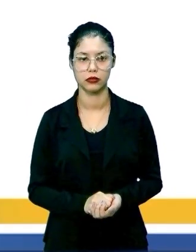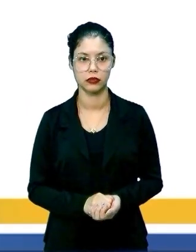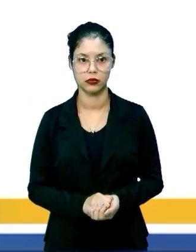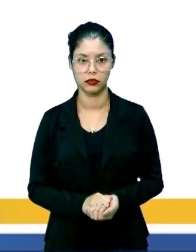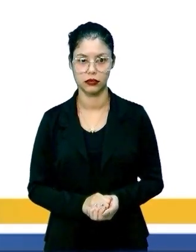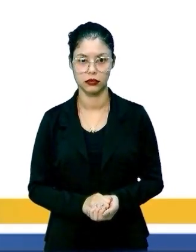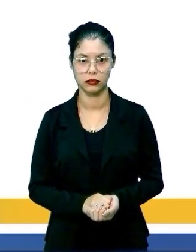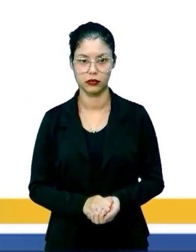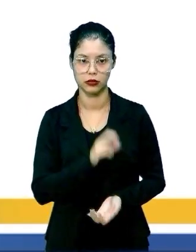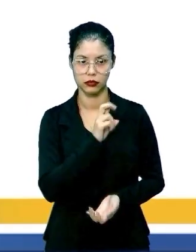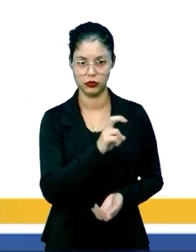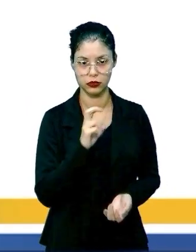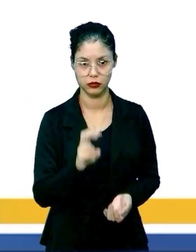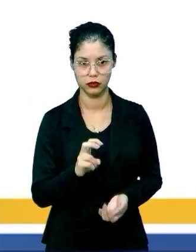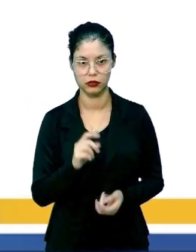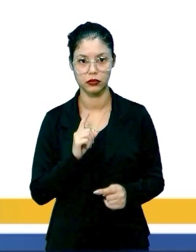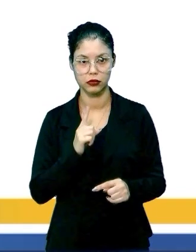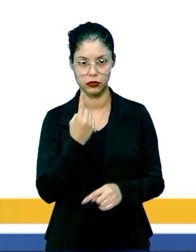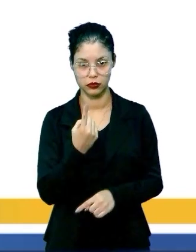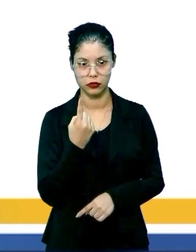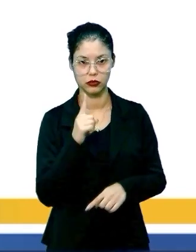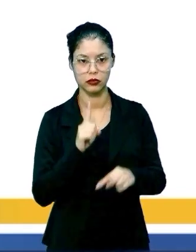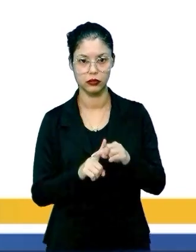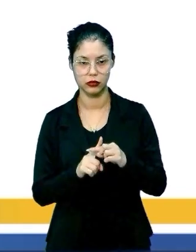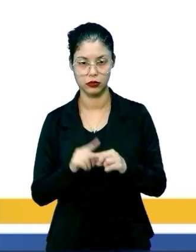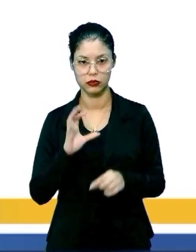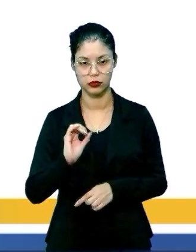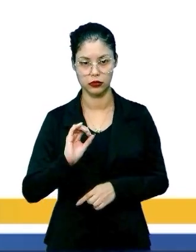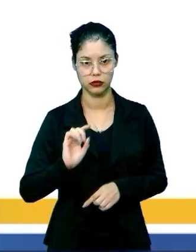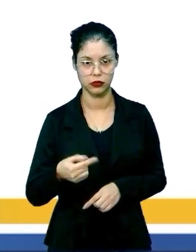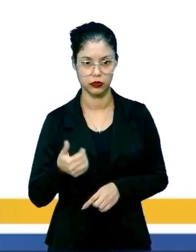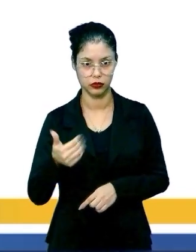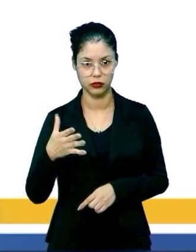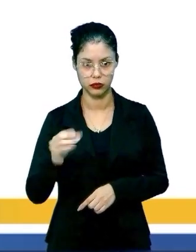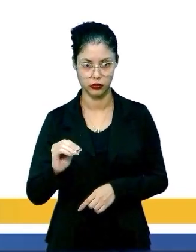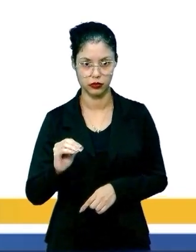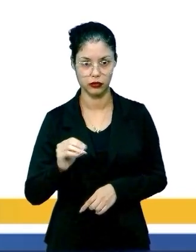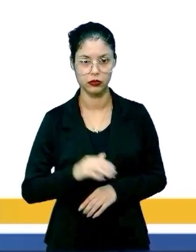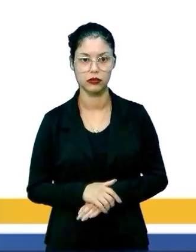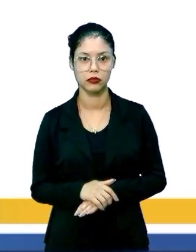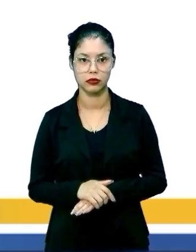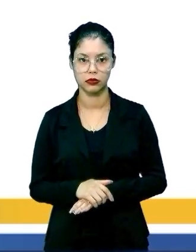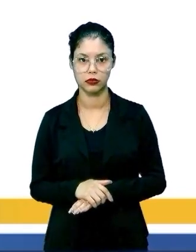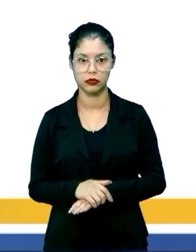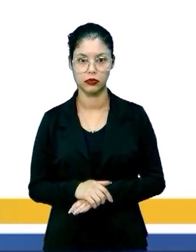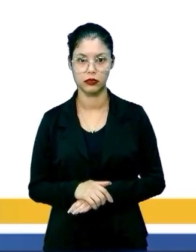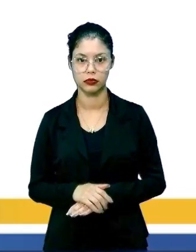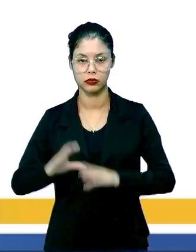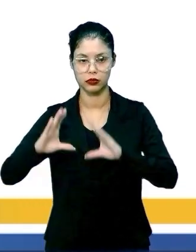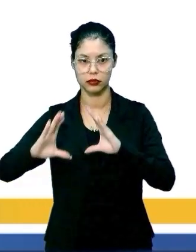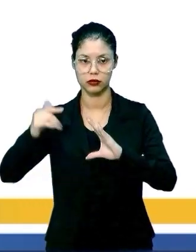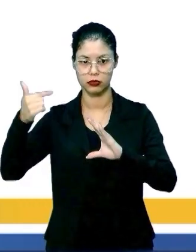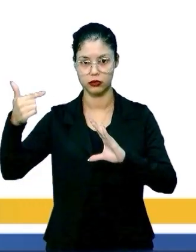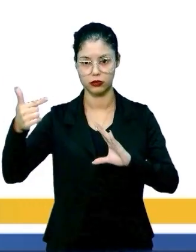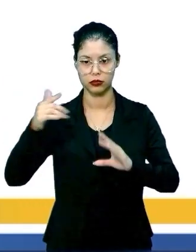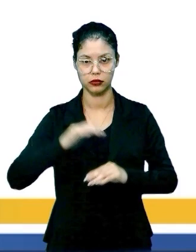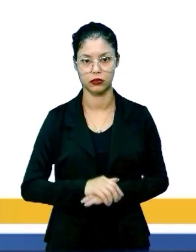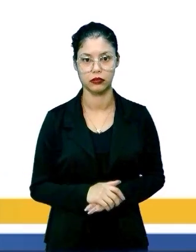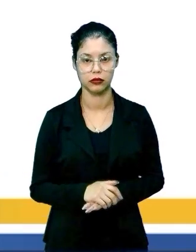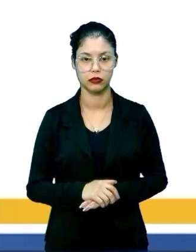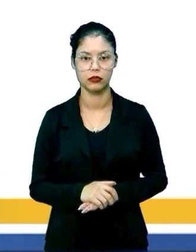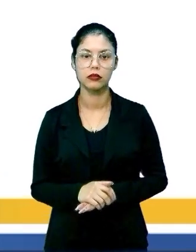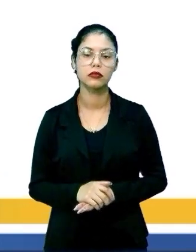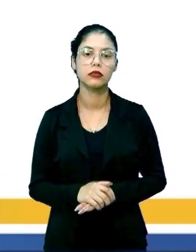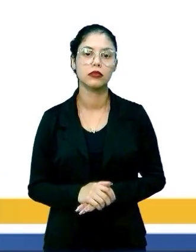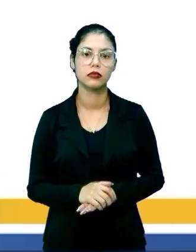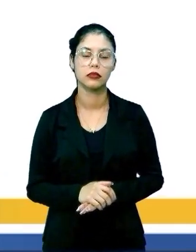essa operação aí, 55 mil, mais 1 mais 0,10 elevado ao